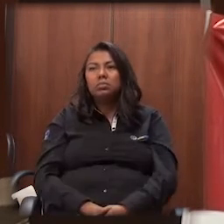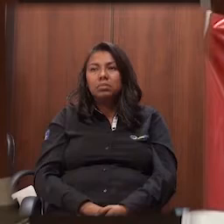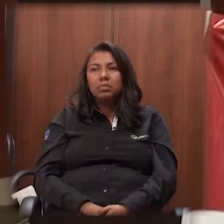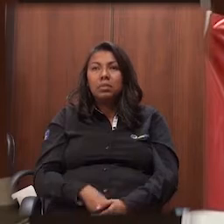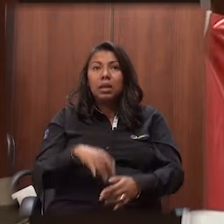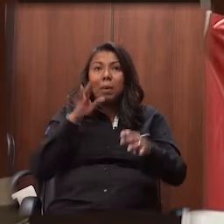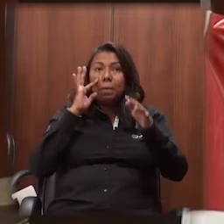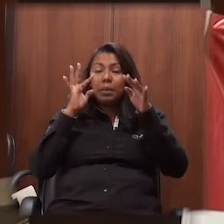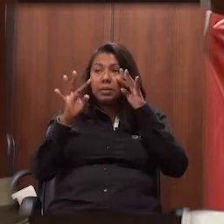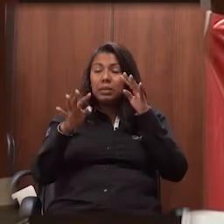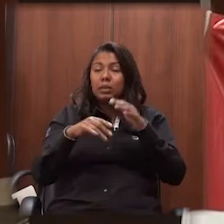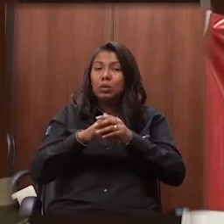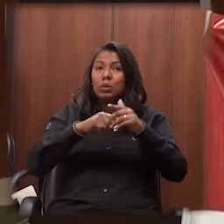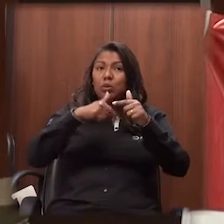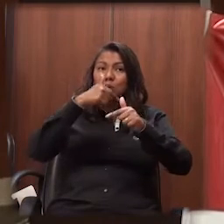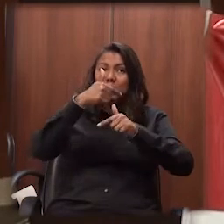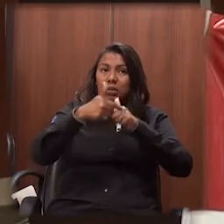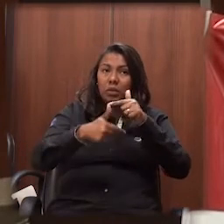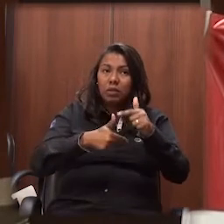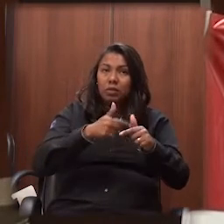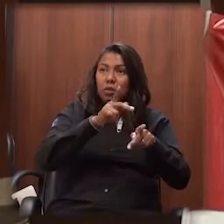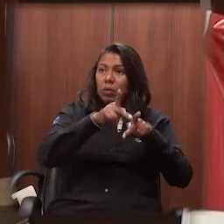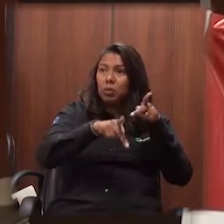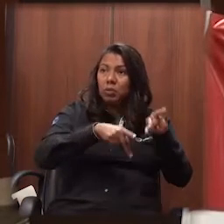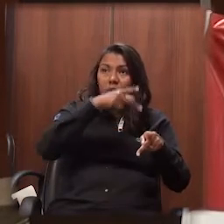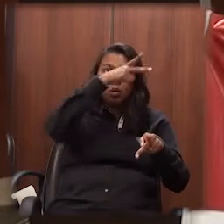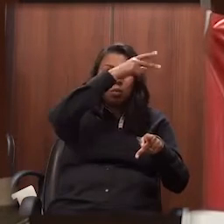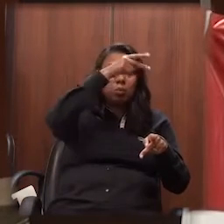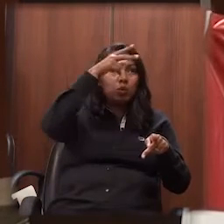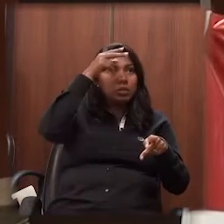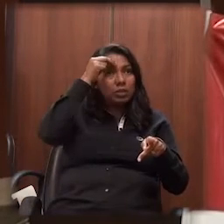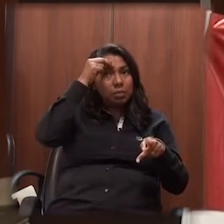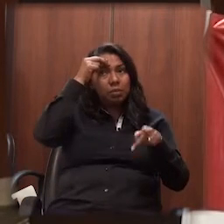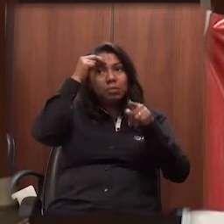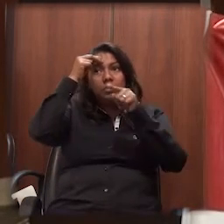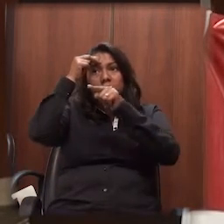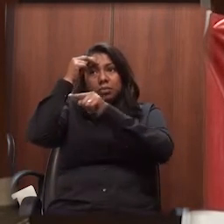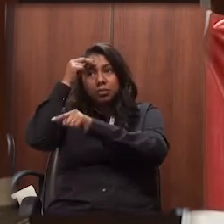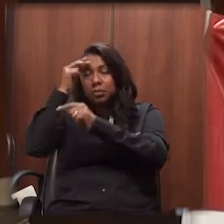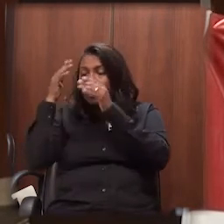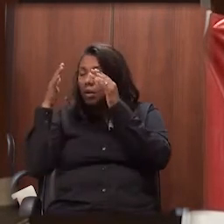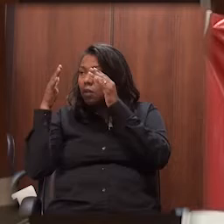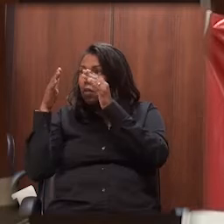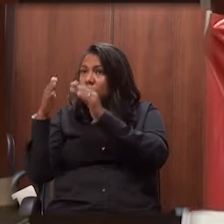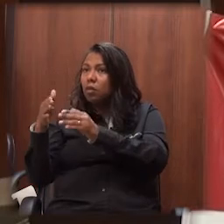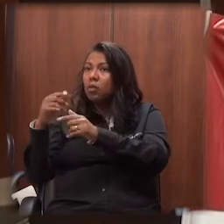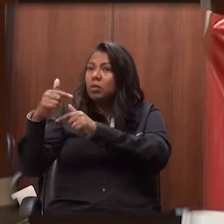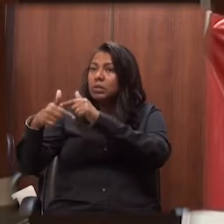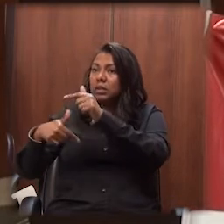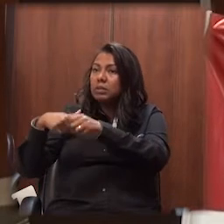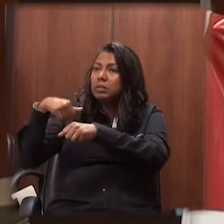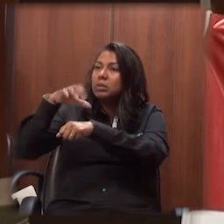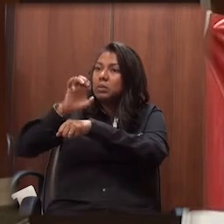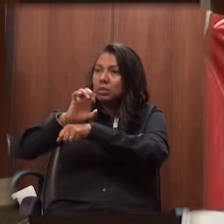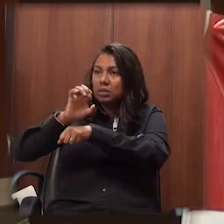público municipal, no caso do plano municipal, e as peculiaridades do serviço estadual